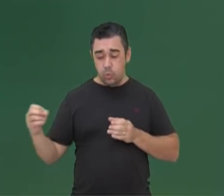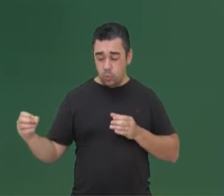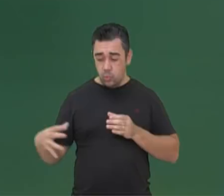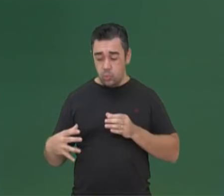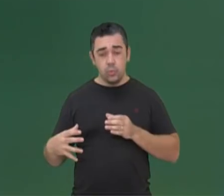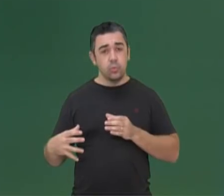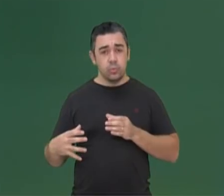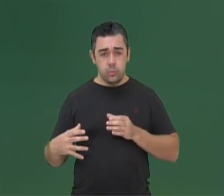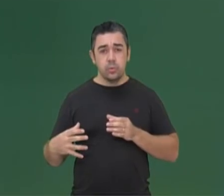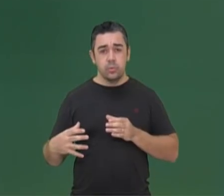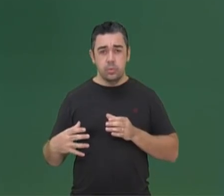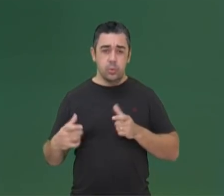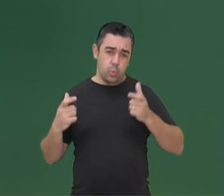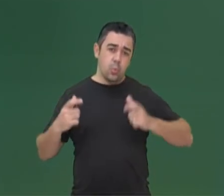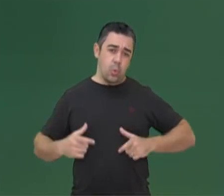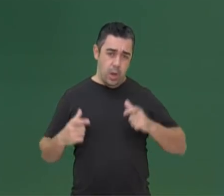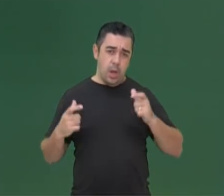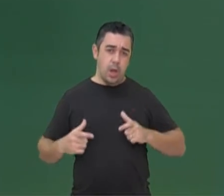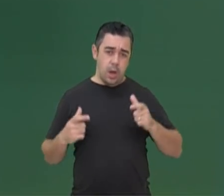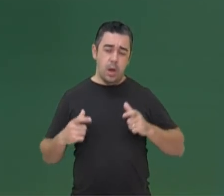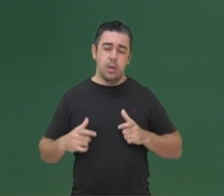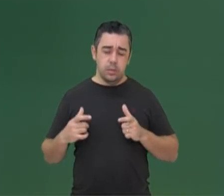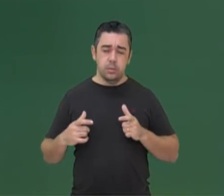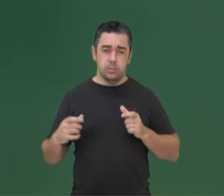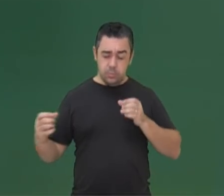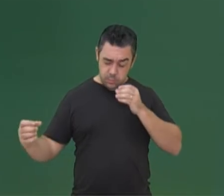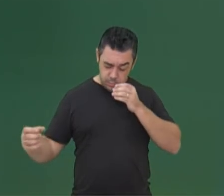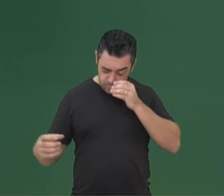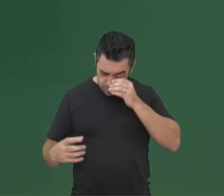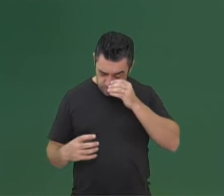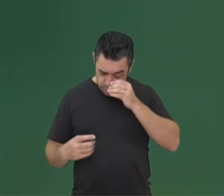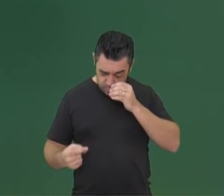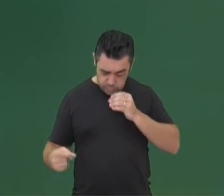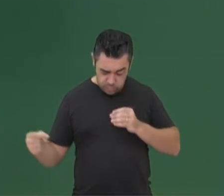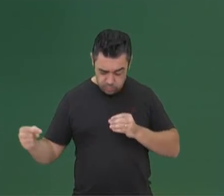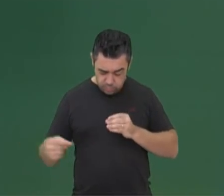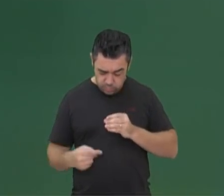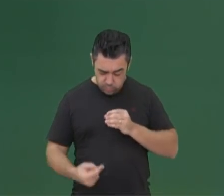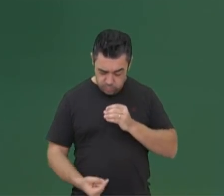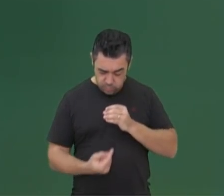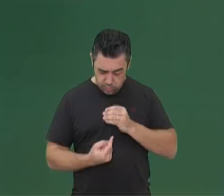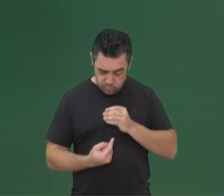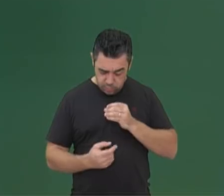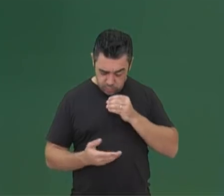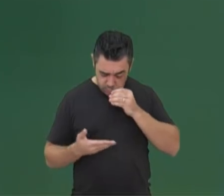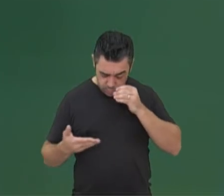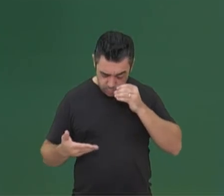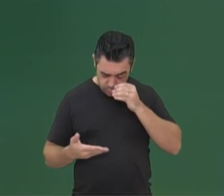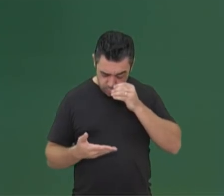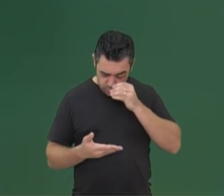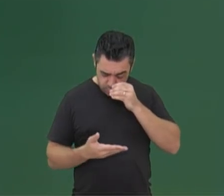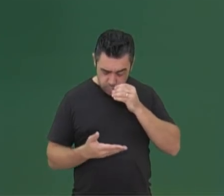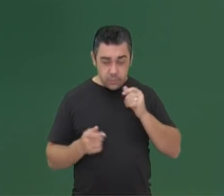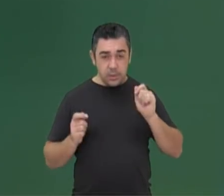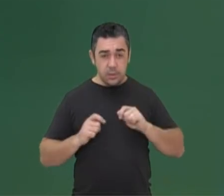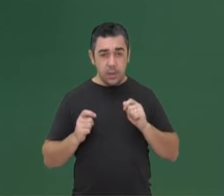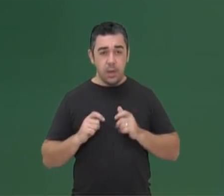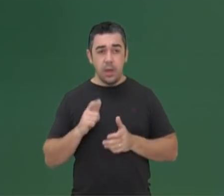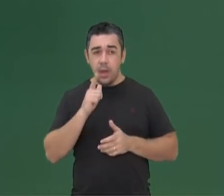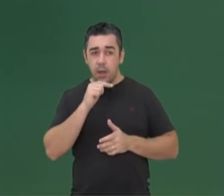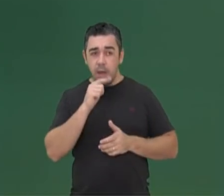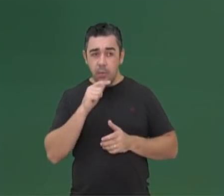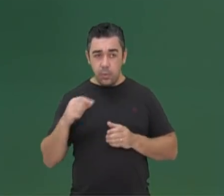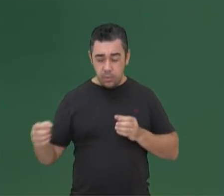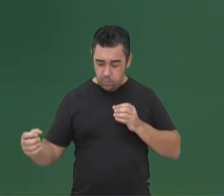luz ambiente, do local que ele está, e essa luz ambiente passa por uma estrutura que é cheia d'água aqui, que